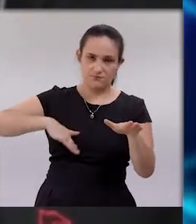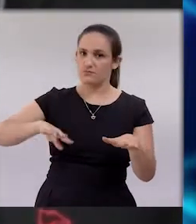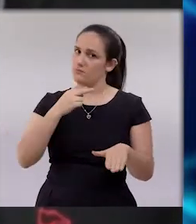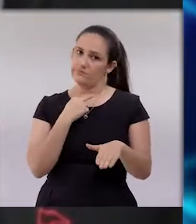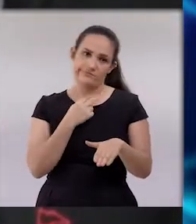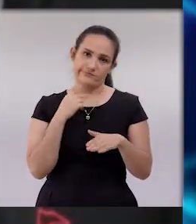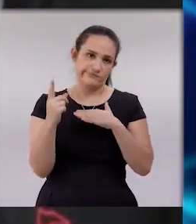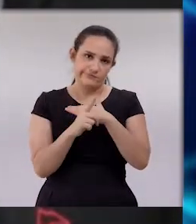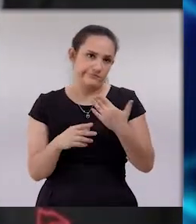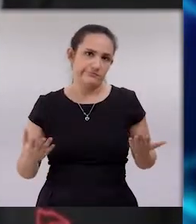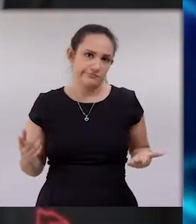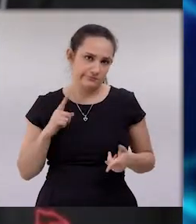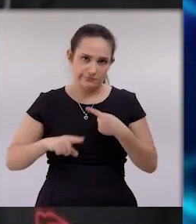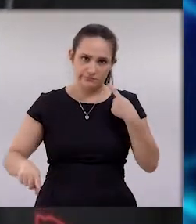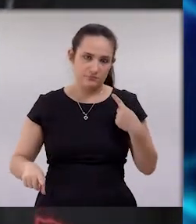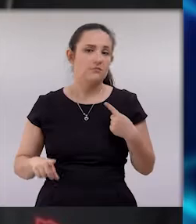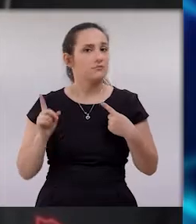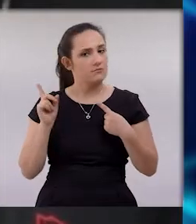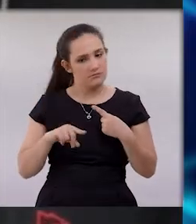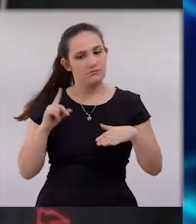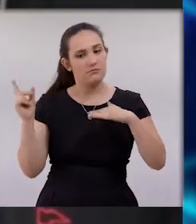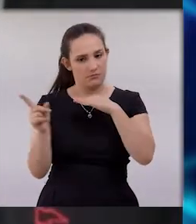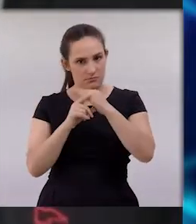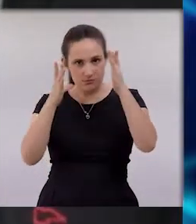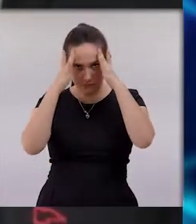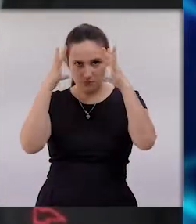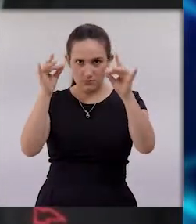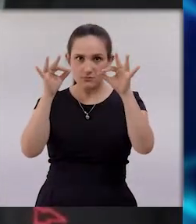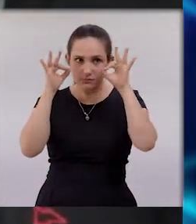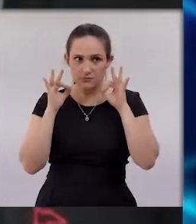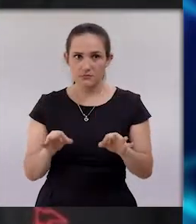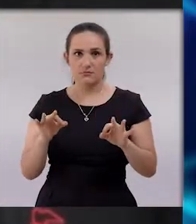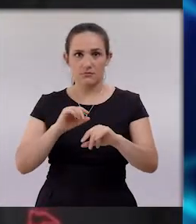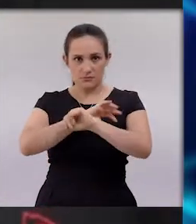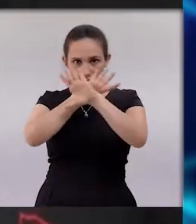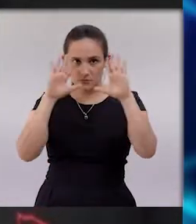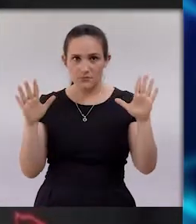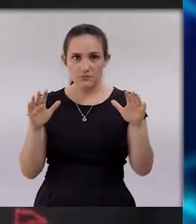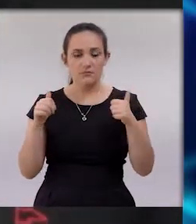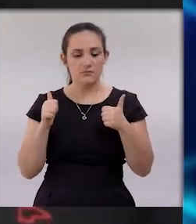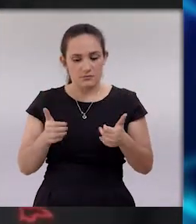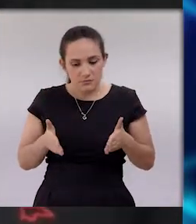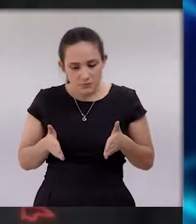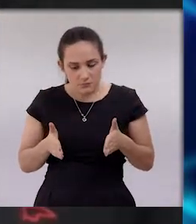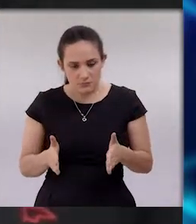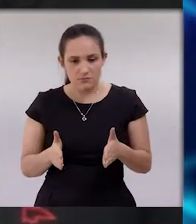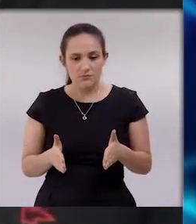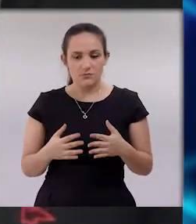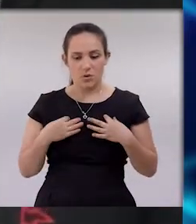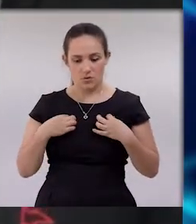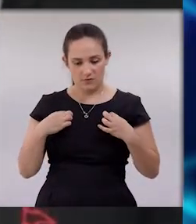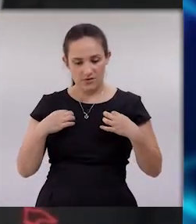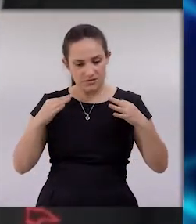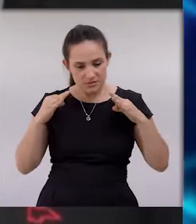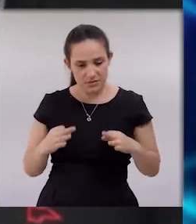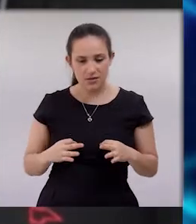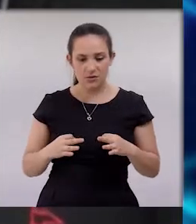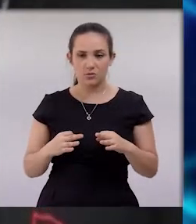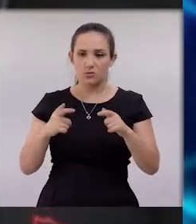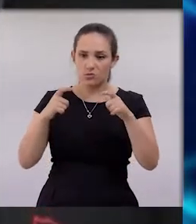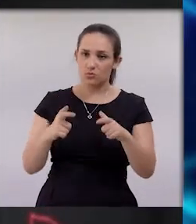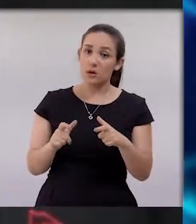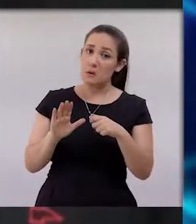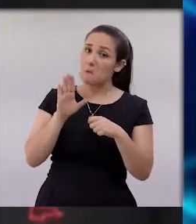Então, é uma consulta formal e você deve estar vestido adequadamente, deve estar num local silencioso,